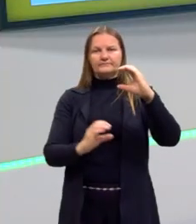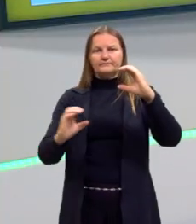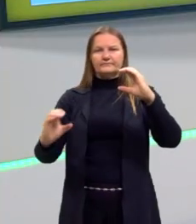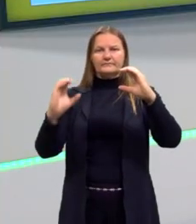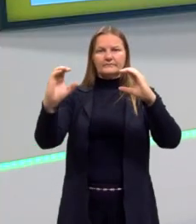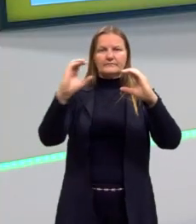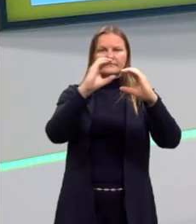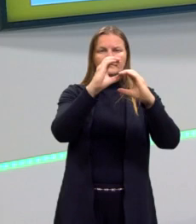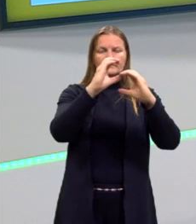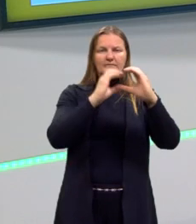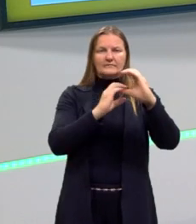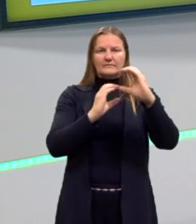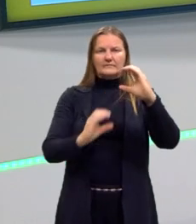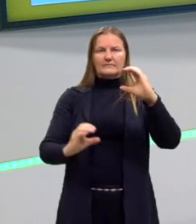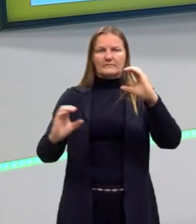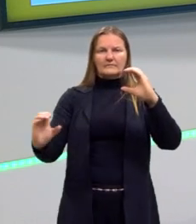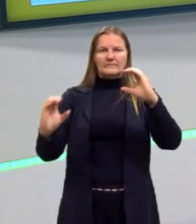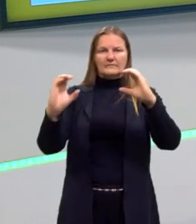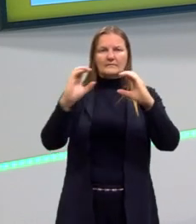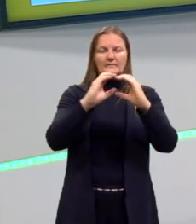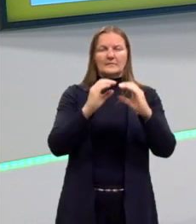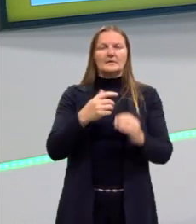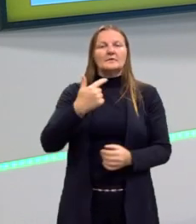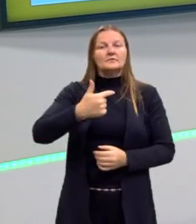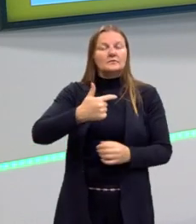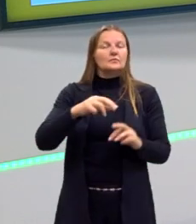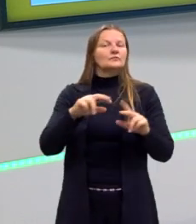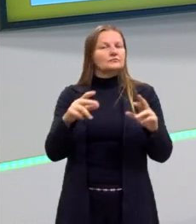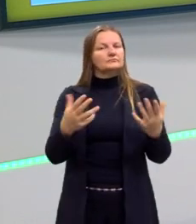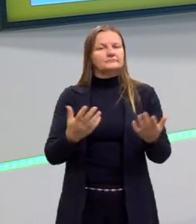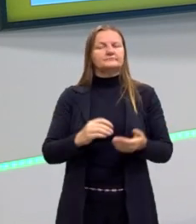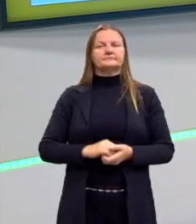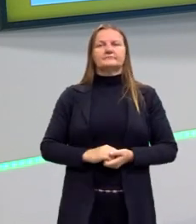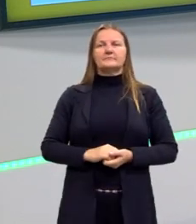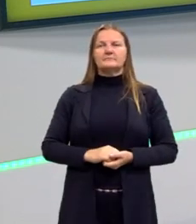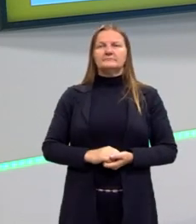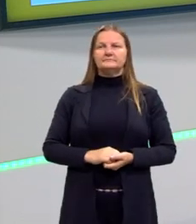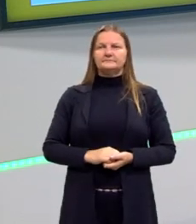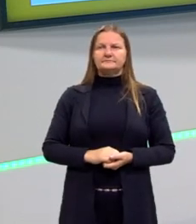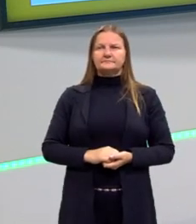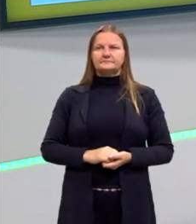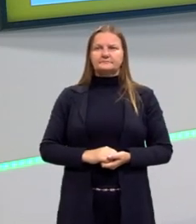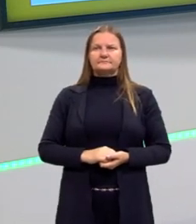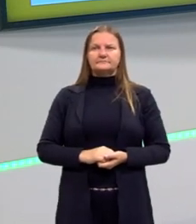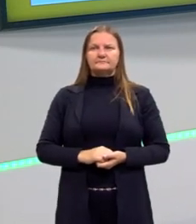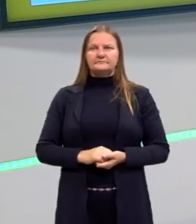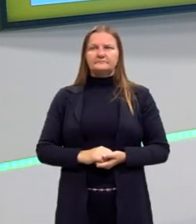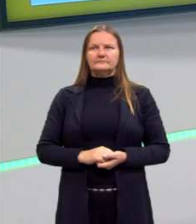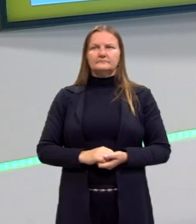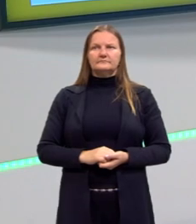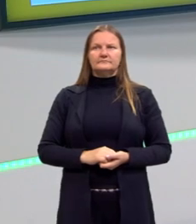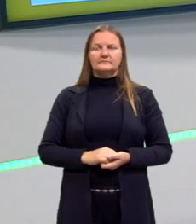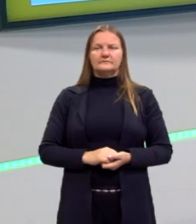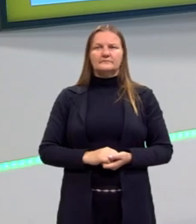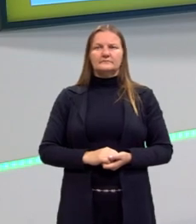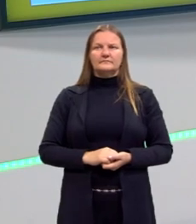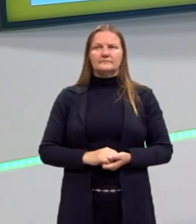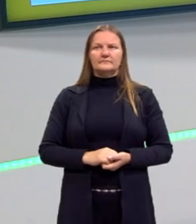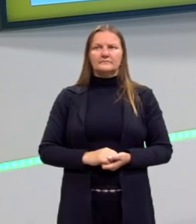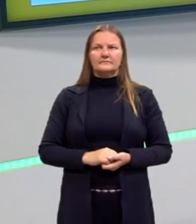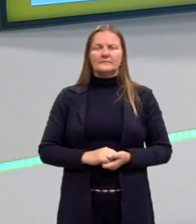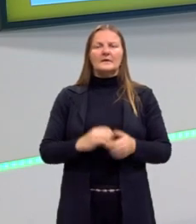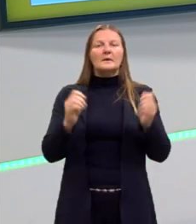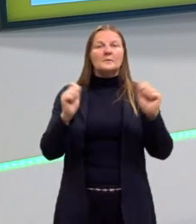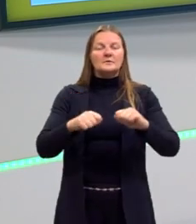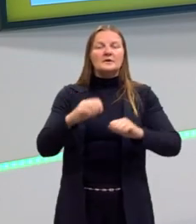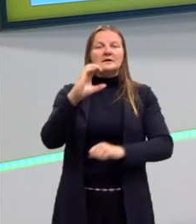eu vou ter sempre carbonos no mínimo secundário na cadeia principal não tem carbono primário tá formam um ciclo o ciclo mínimo para com